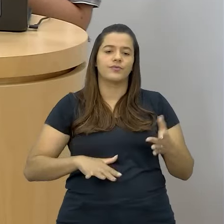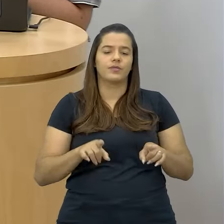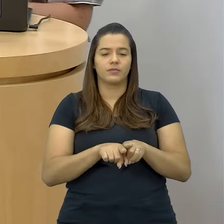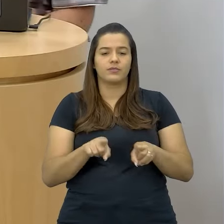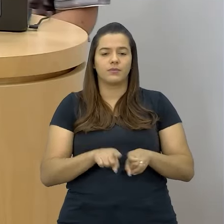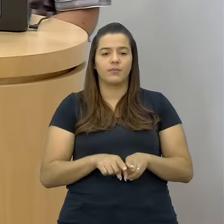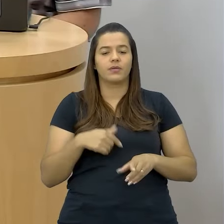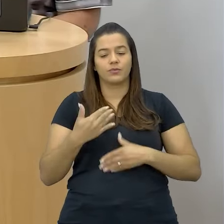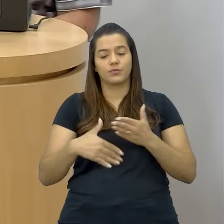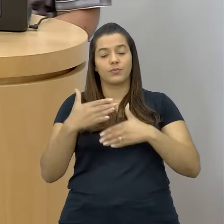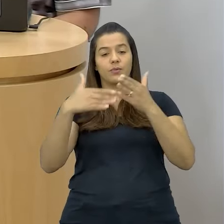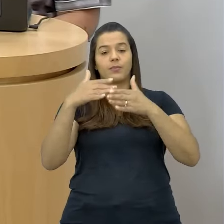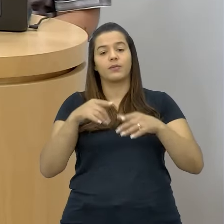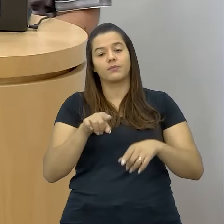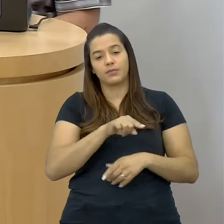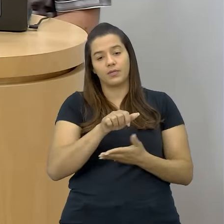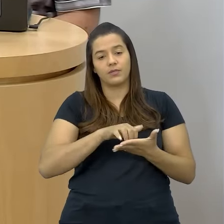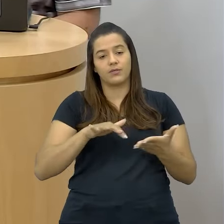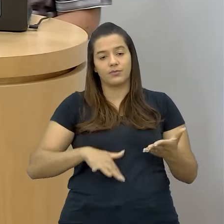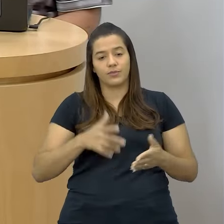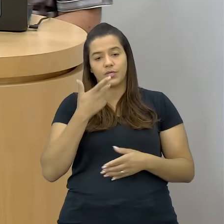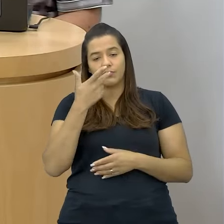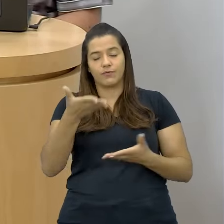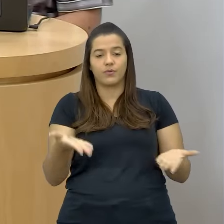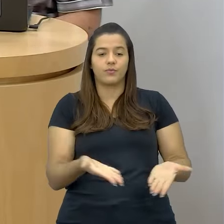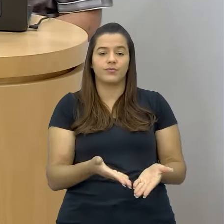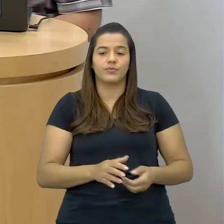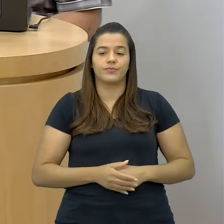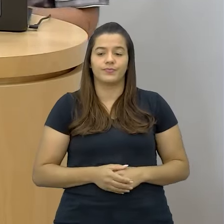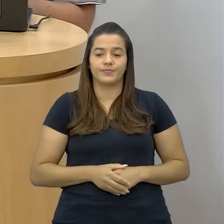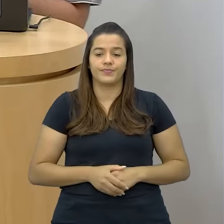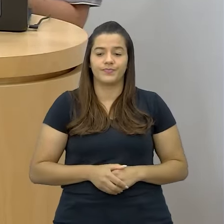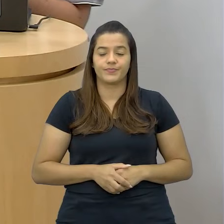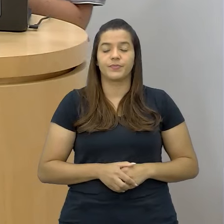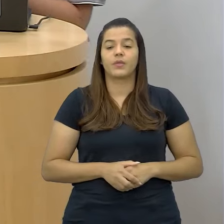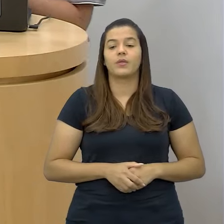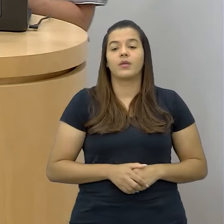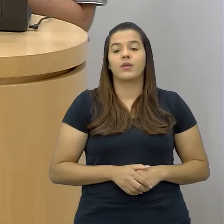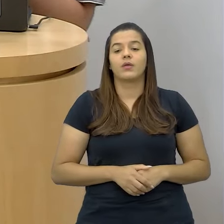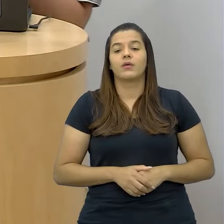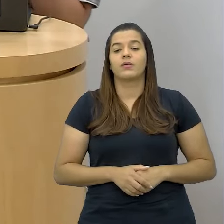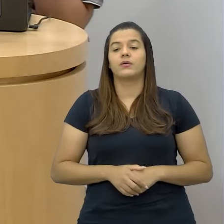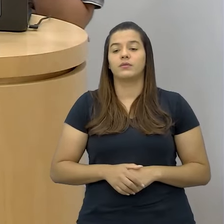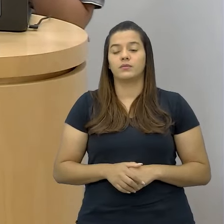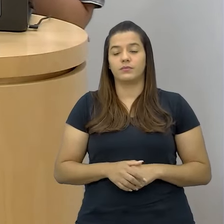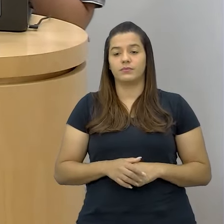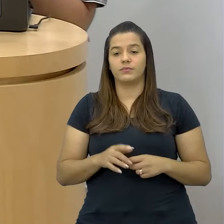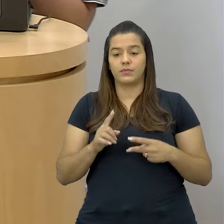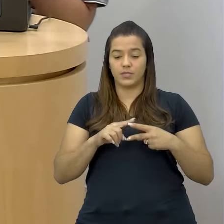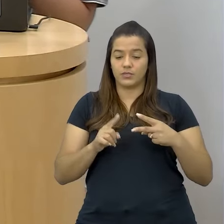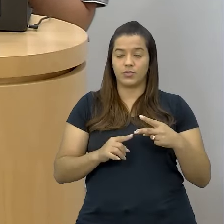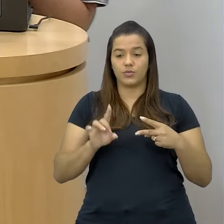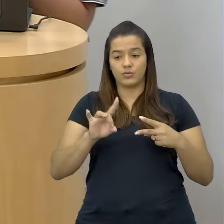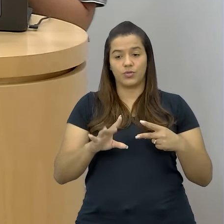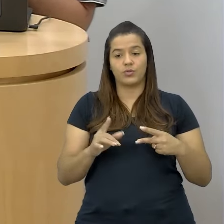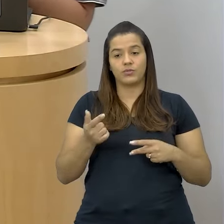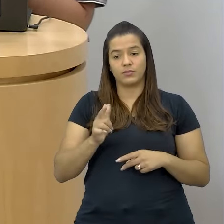O desdobramento da própria atividade que a gente falou hoje. Exatamente. Por exemplo, não necessariamente com essas duas. Nós